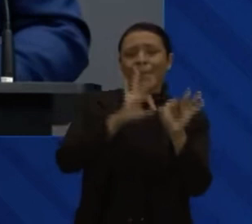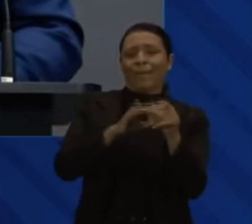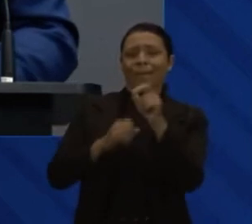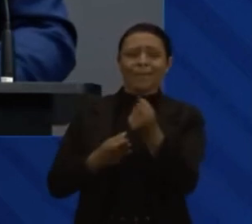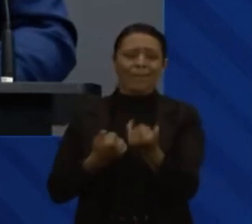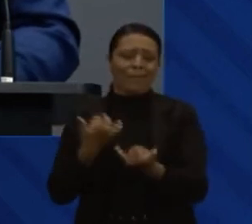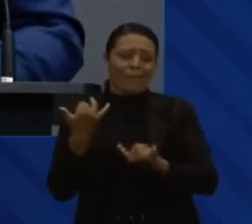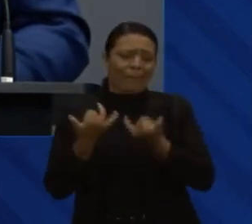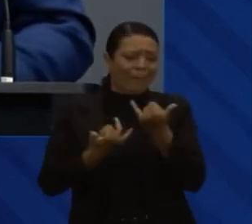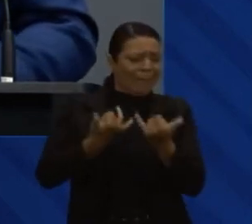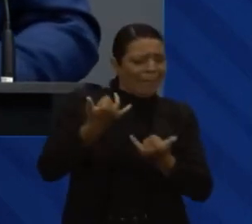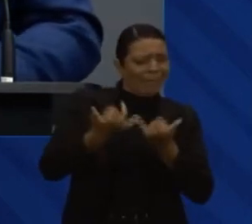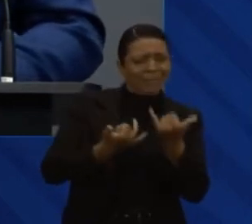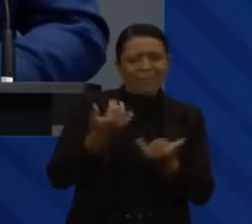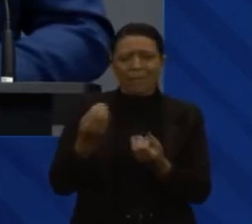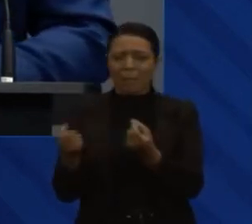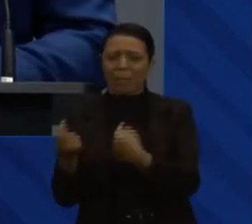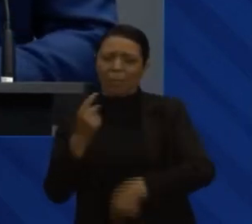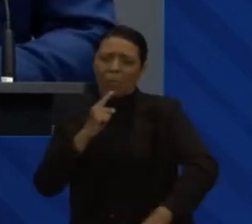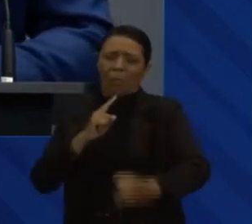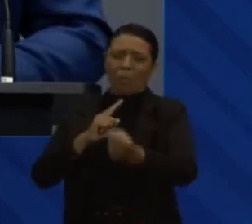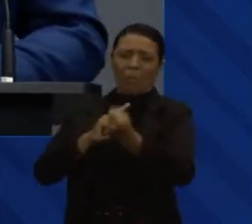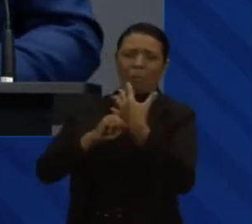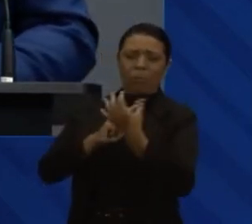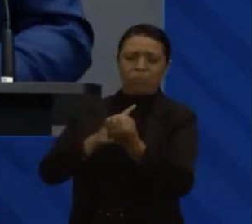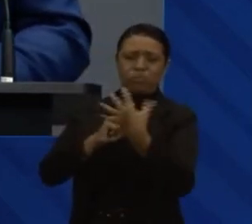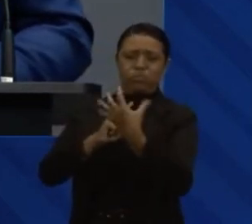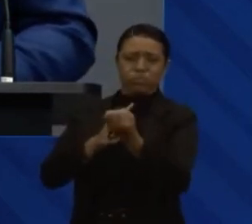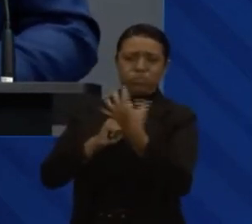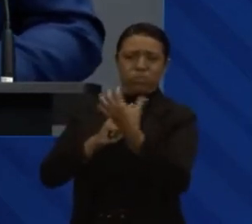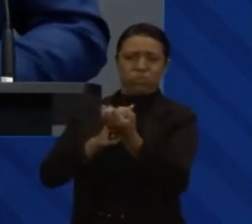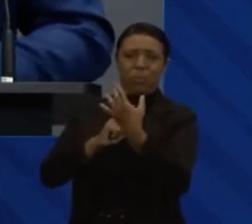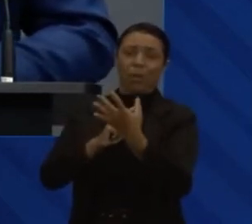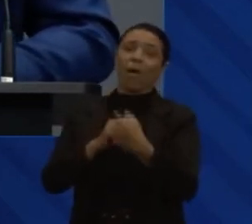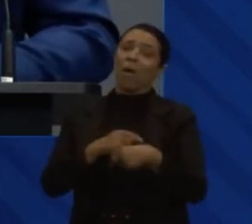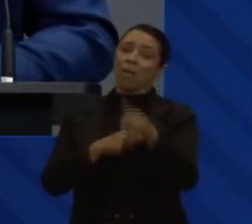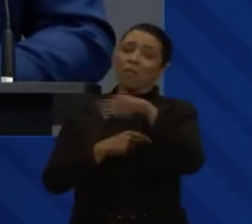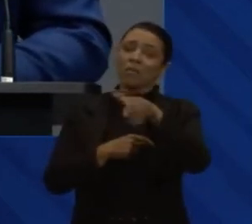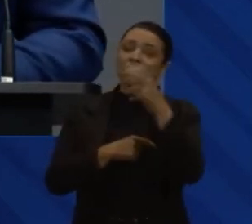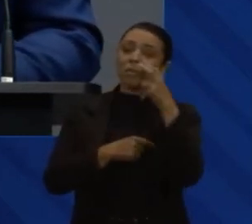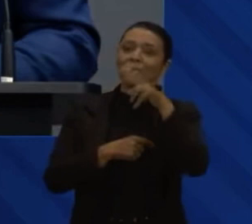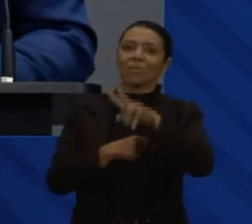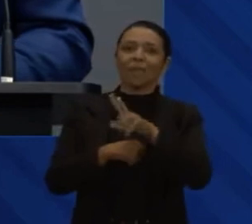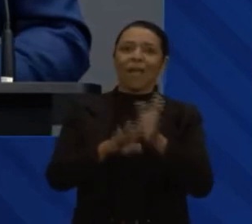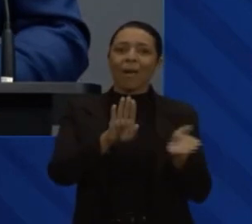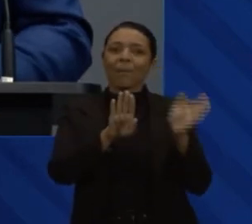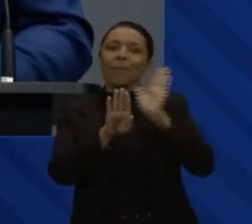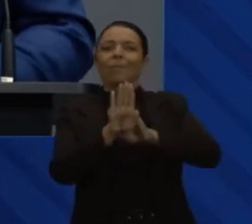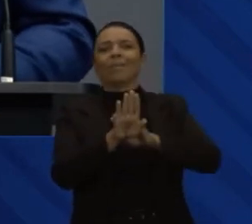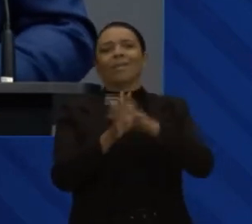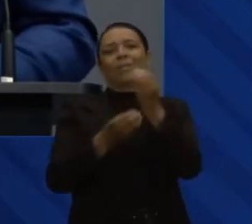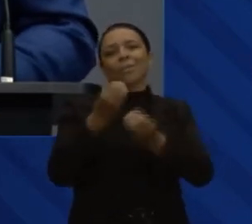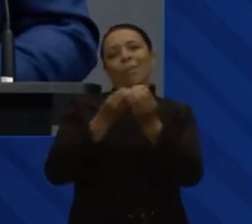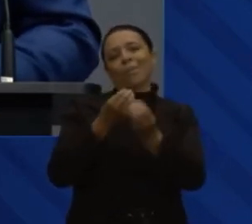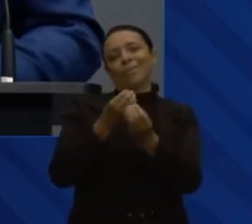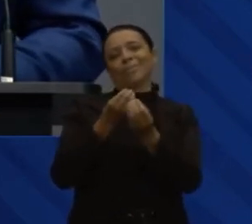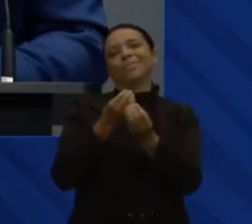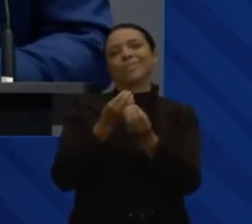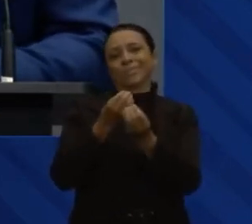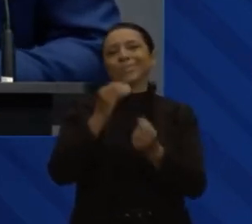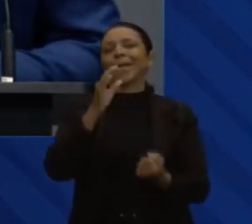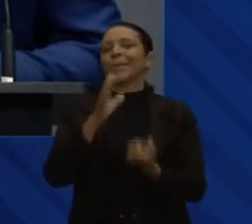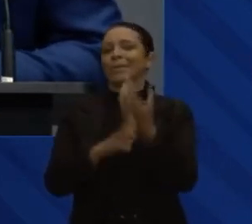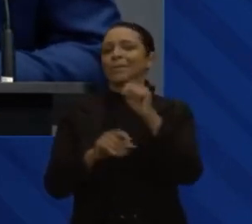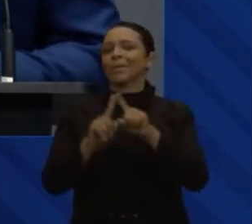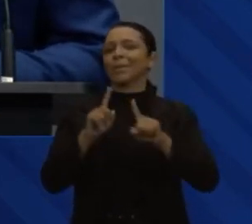acontece aqui é uma pena vocês não poderem ver e assistir muitas vezes a os bastidores dos debates Mas quem